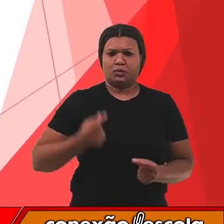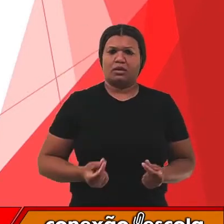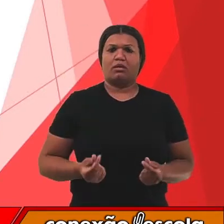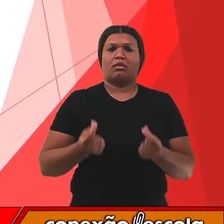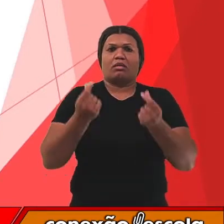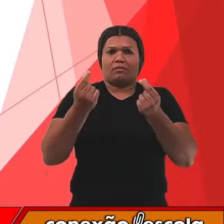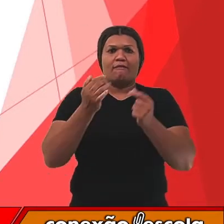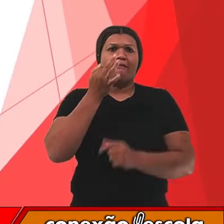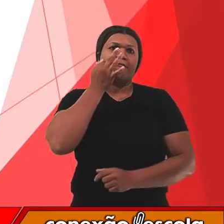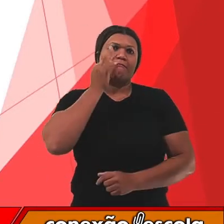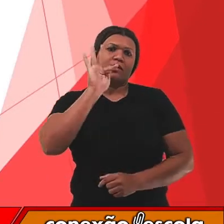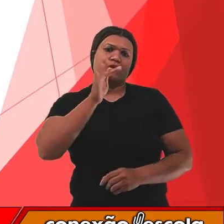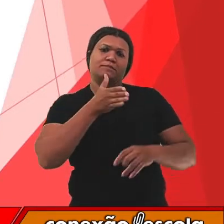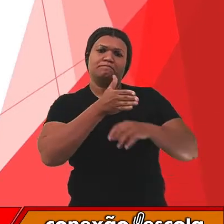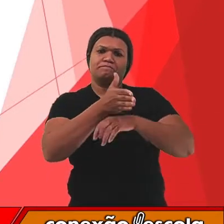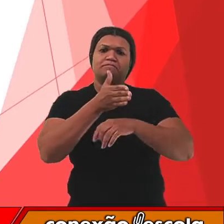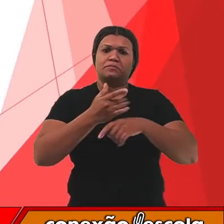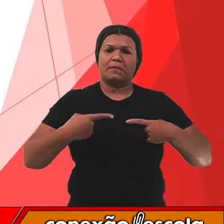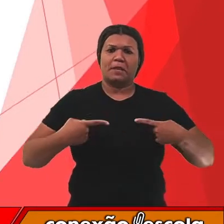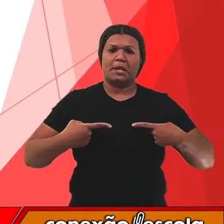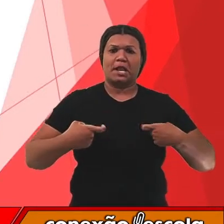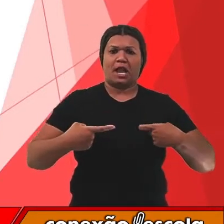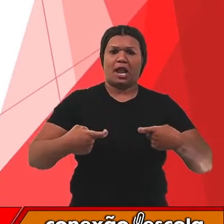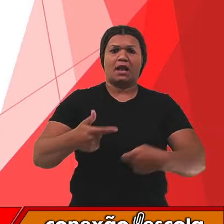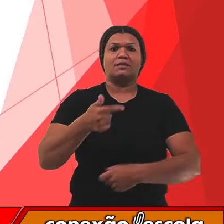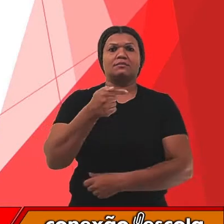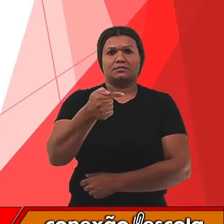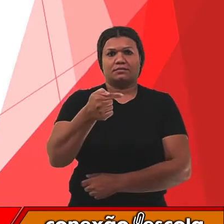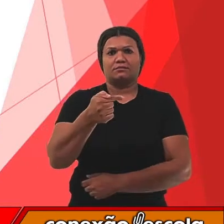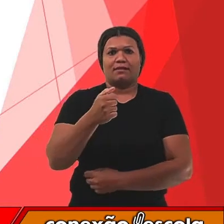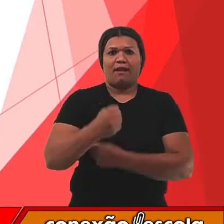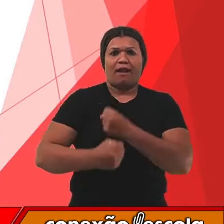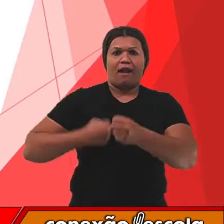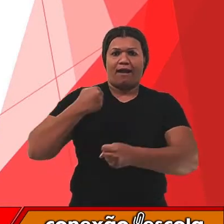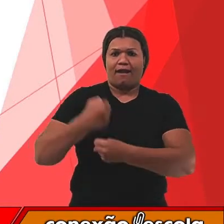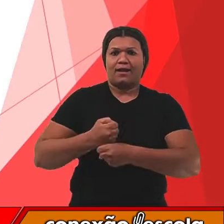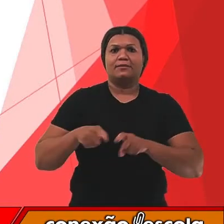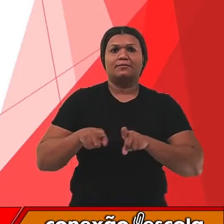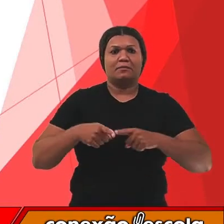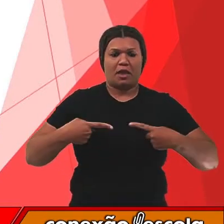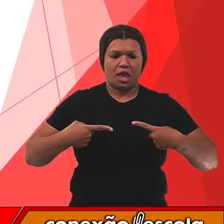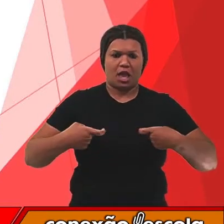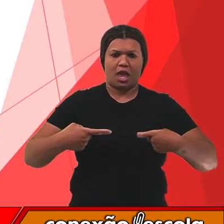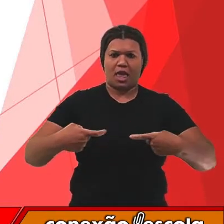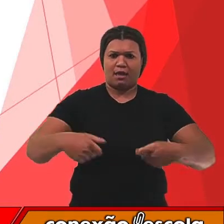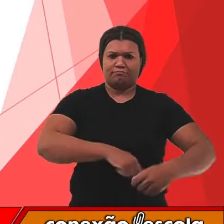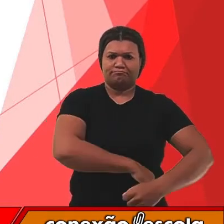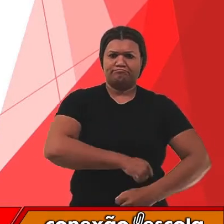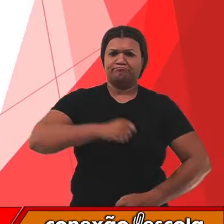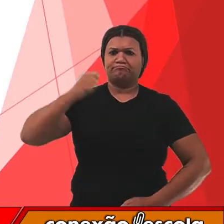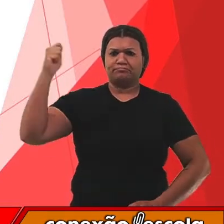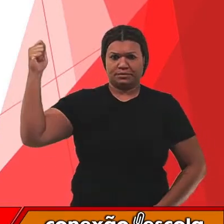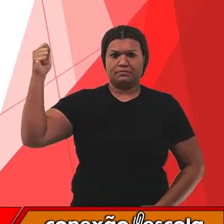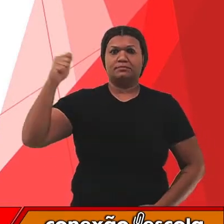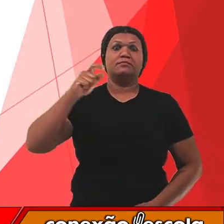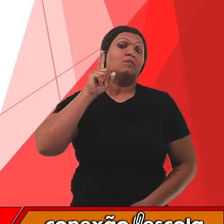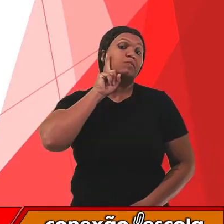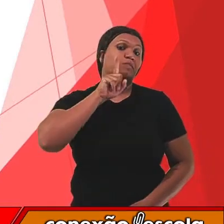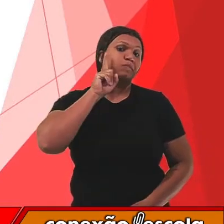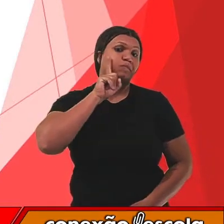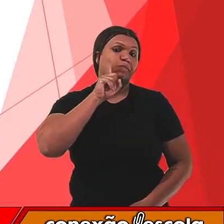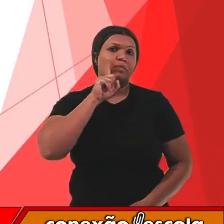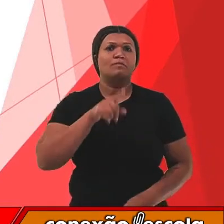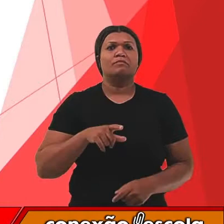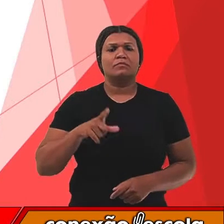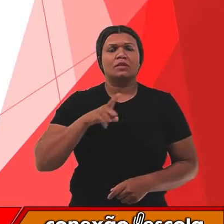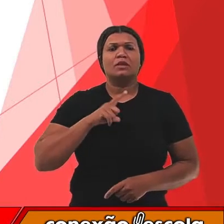França na Guerra dos Sete Anos e nas guerras de independência dos Estados Unidos, provocaram um